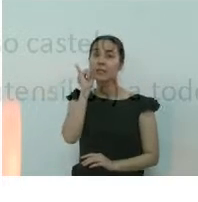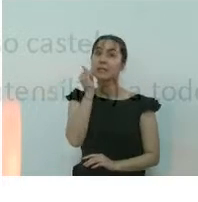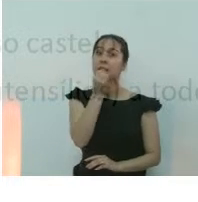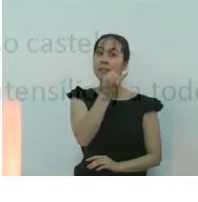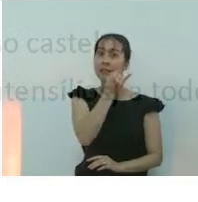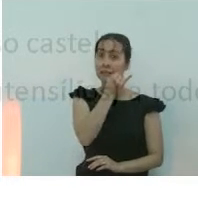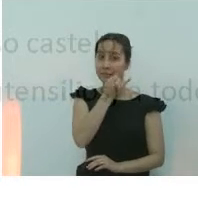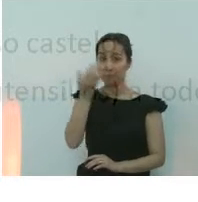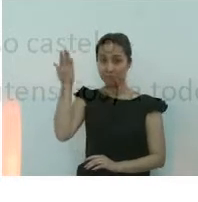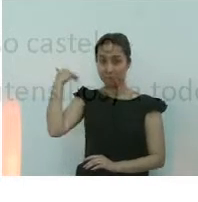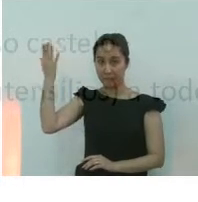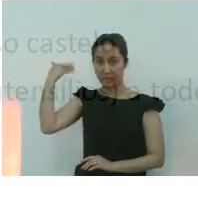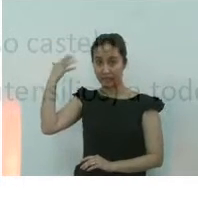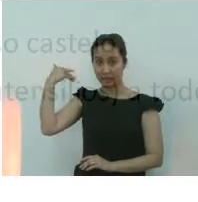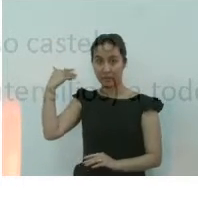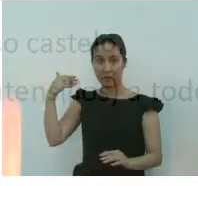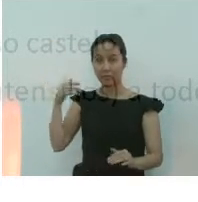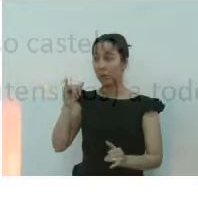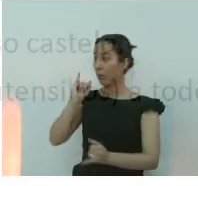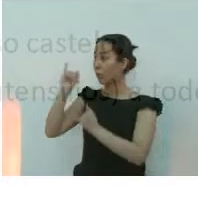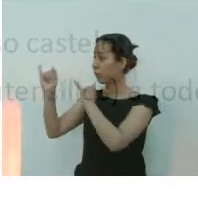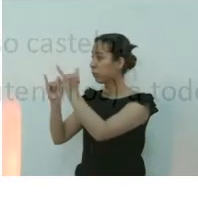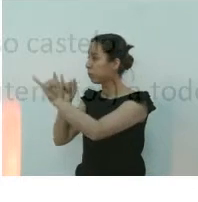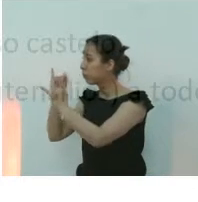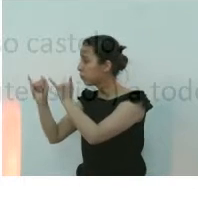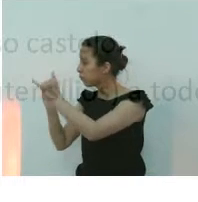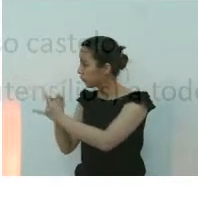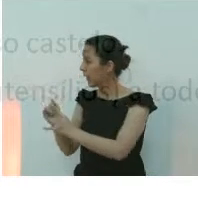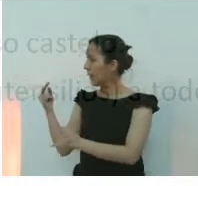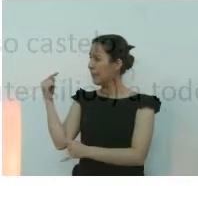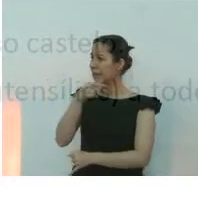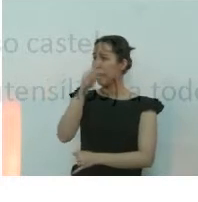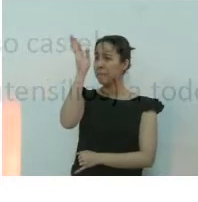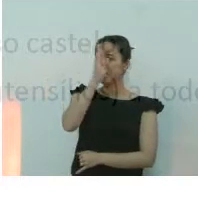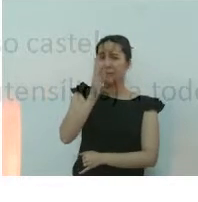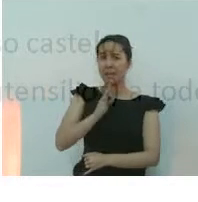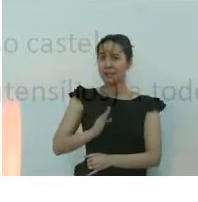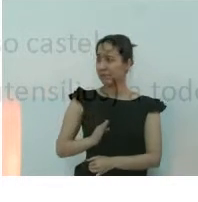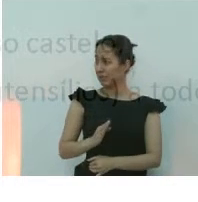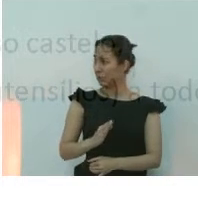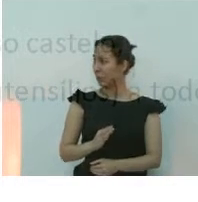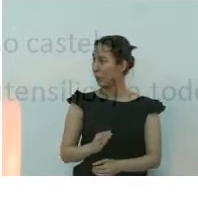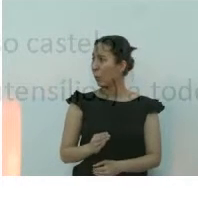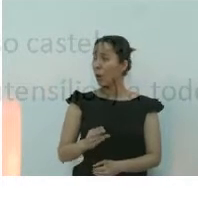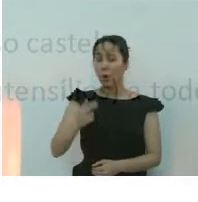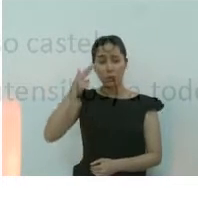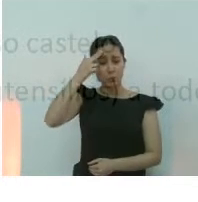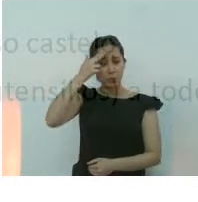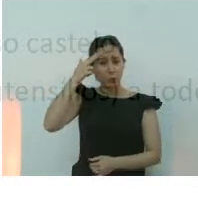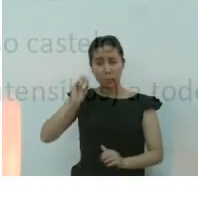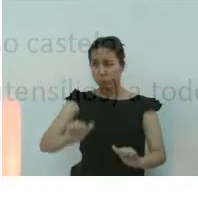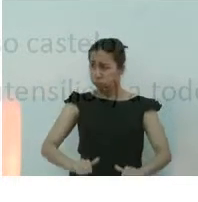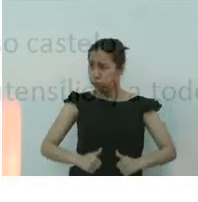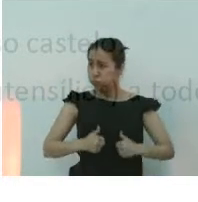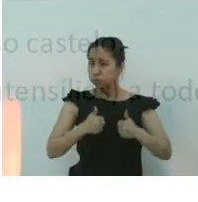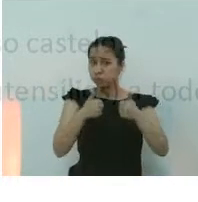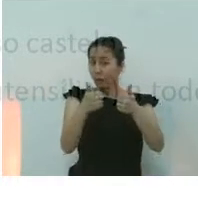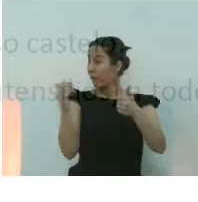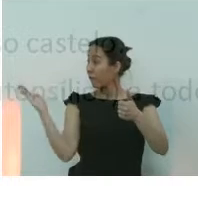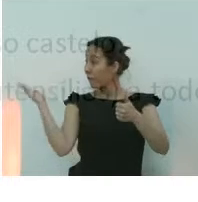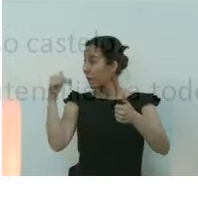taliani navio partindo todas as semanas do por dizer venha construir o vosso sonho com a sua